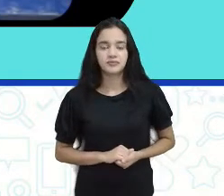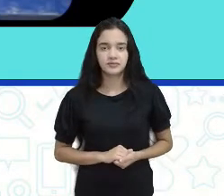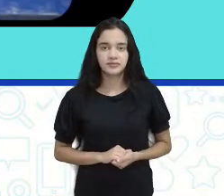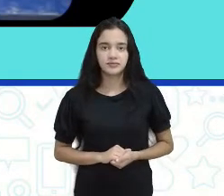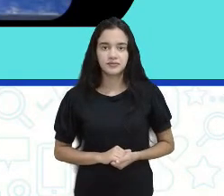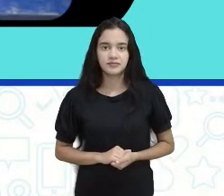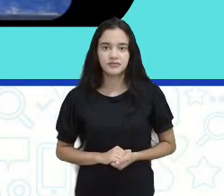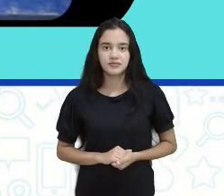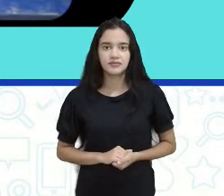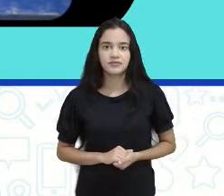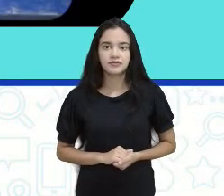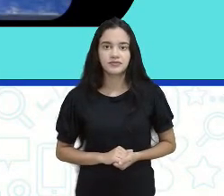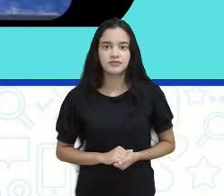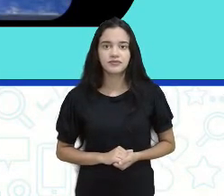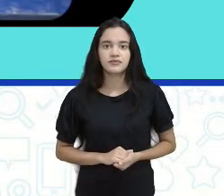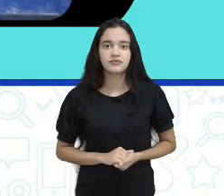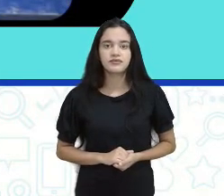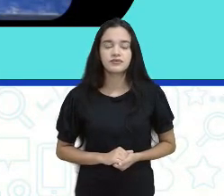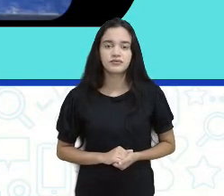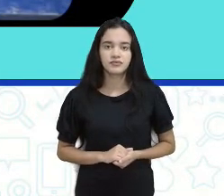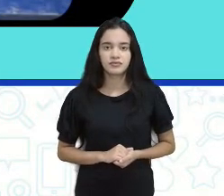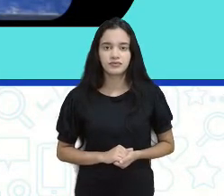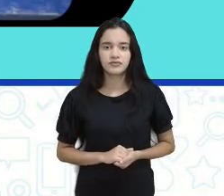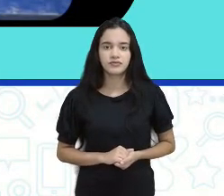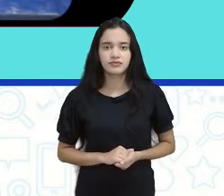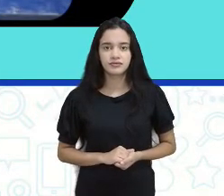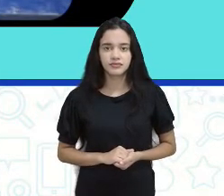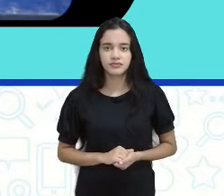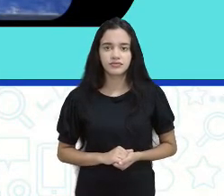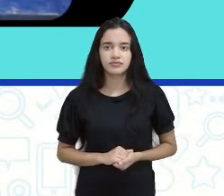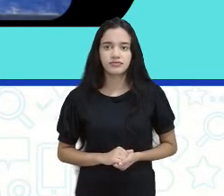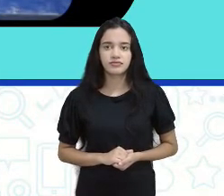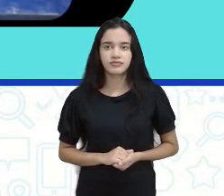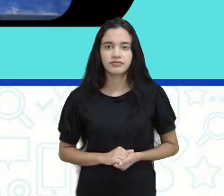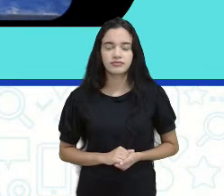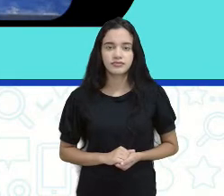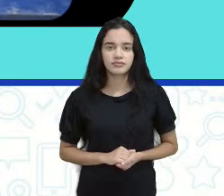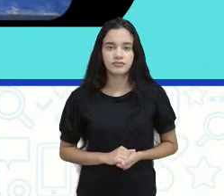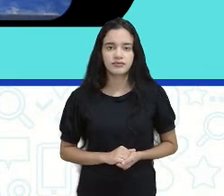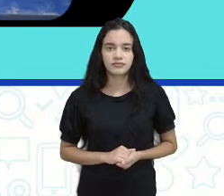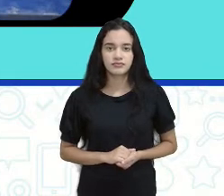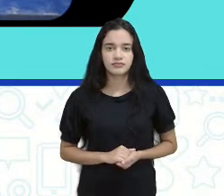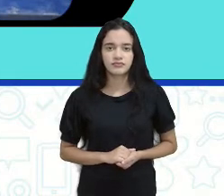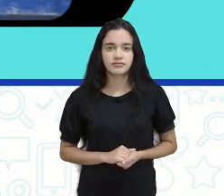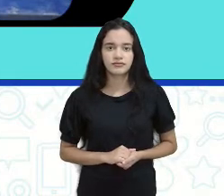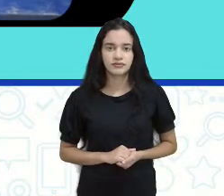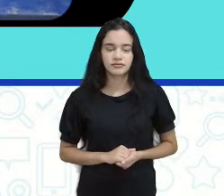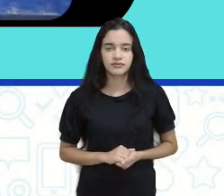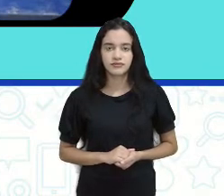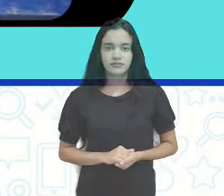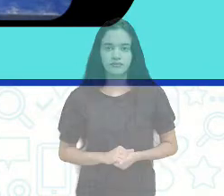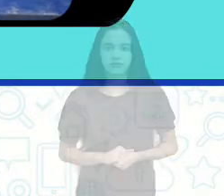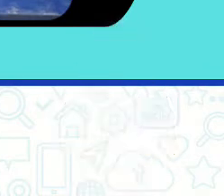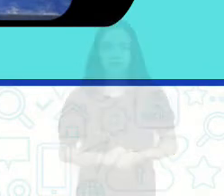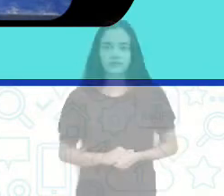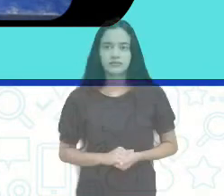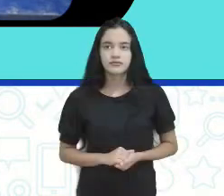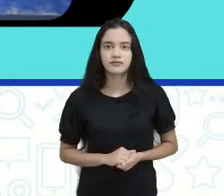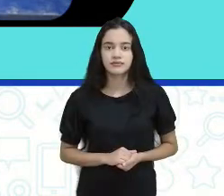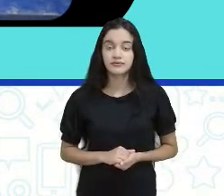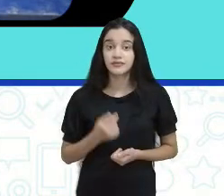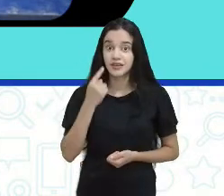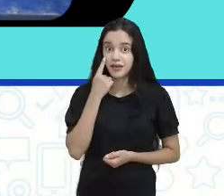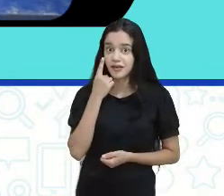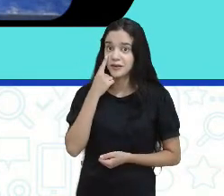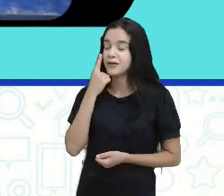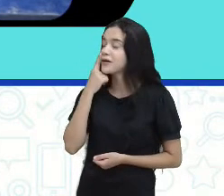arrancado mal, tuvimos la fuerza necesaria como para sobreponernos. Pero no le tenemos cogida la medida de ningún modo y lo único que sabemos es que Olha aí, tenemos que mais seguir uma vez, trabajando né? O para